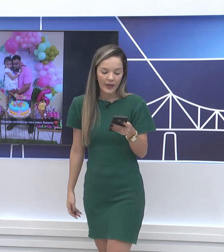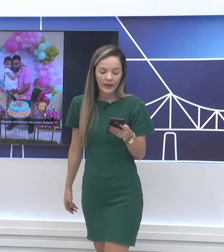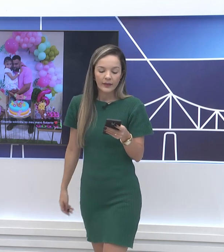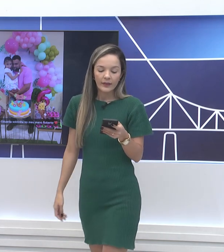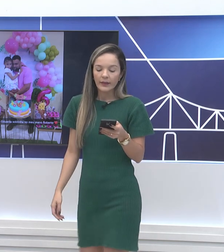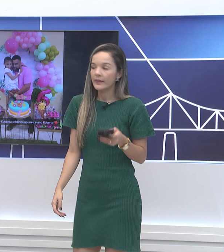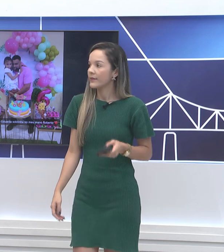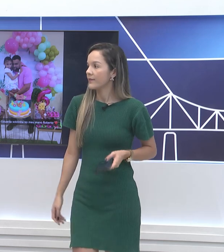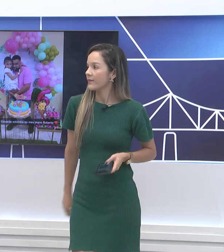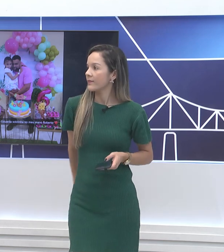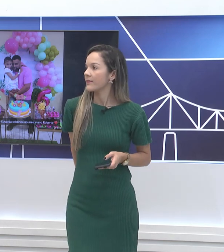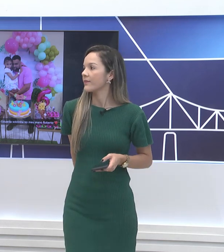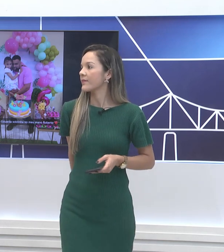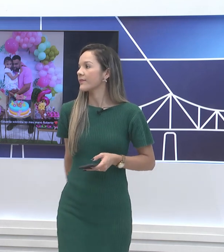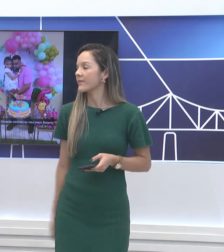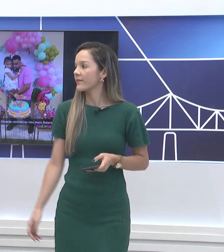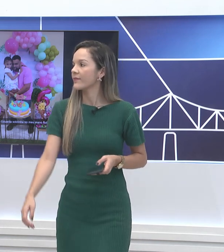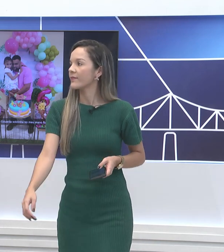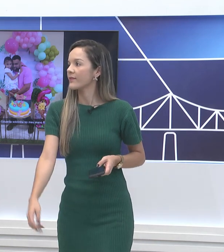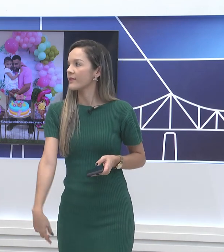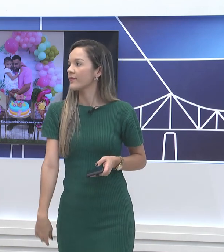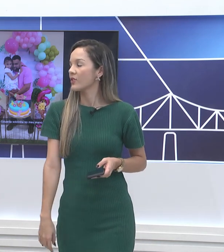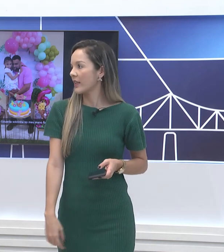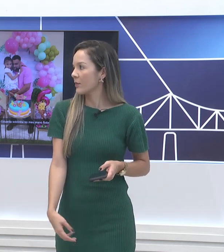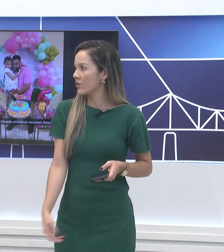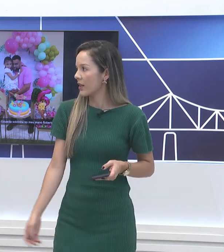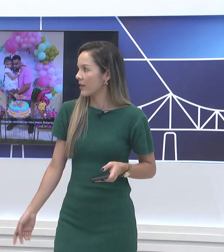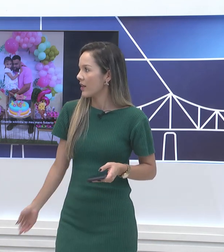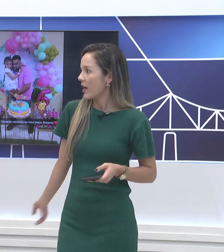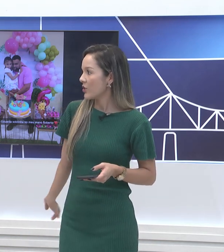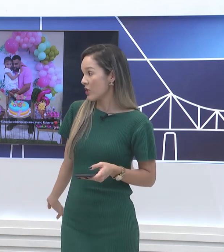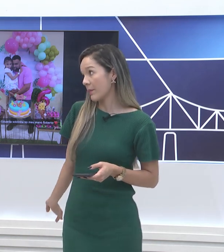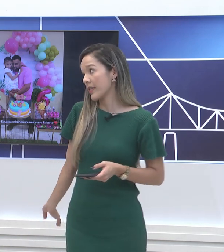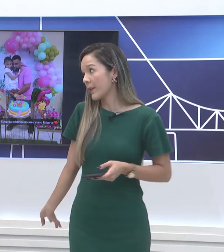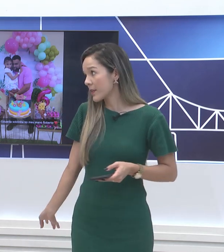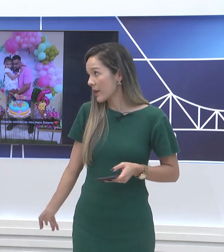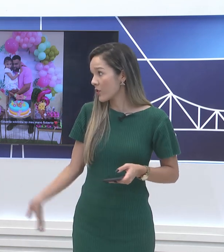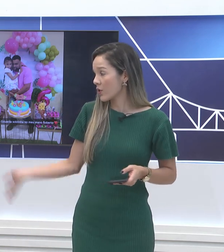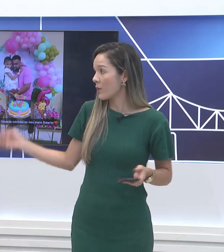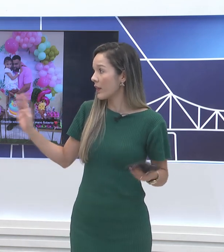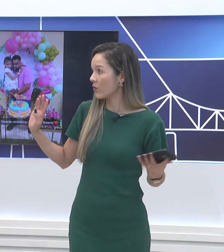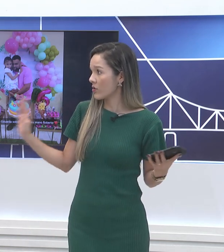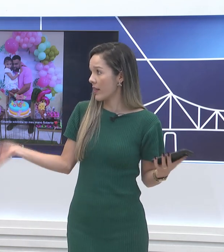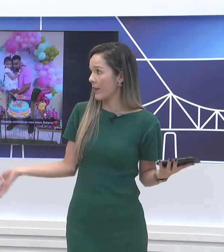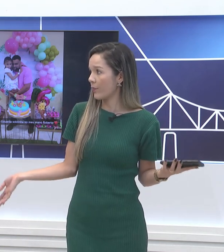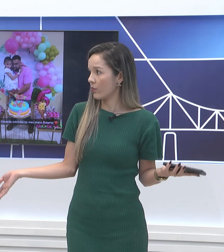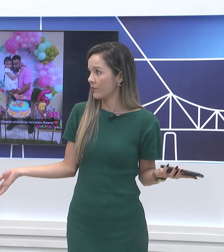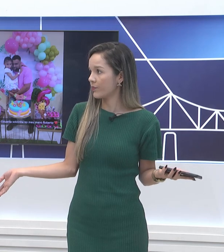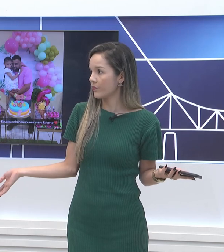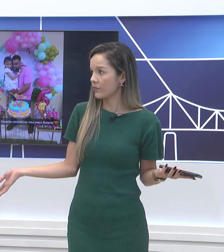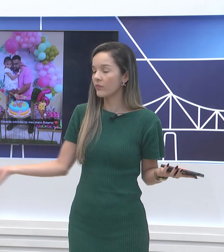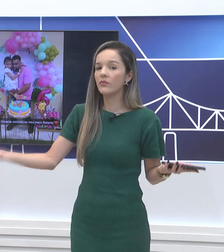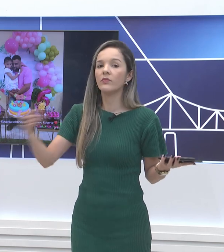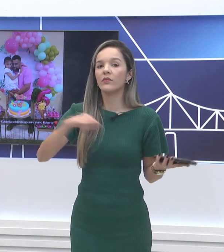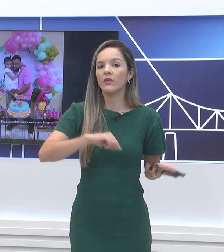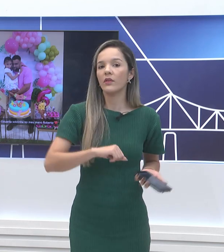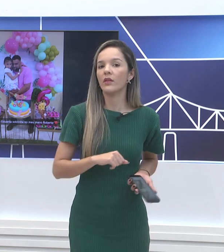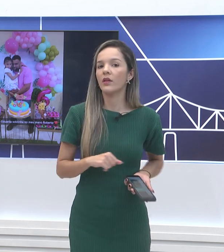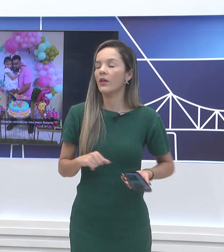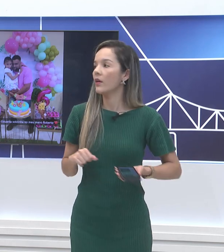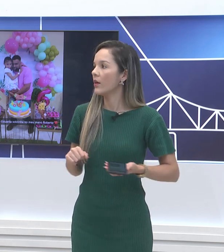Tem fevereiro, tem carnaval. Já temos, já. A gente tem mais participações, como tá o nosso tempo? Agora a gente vai